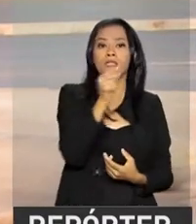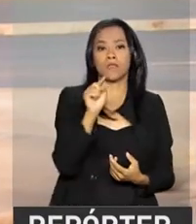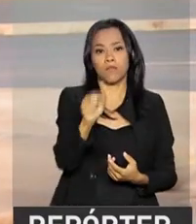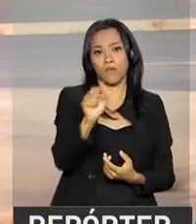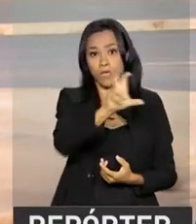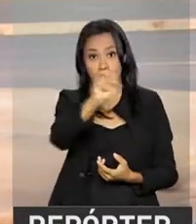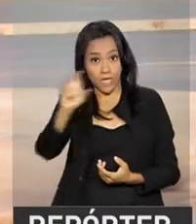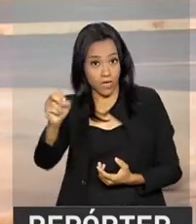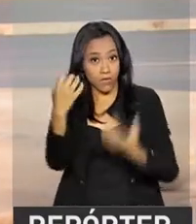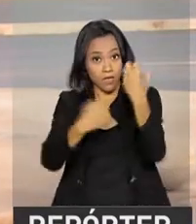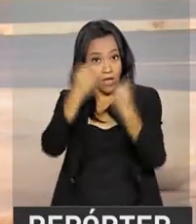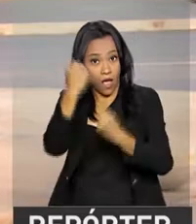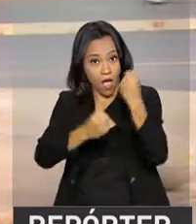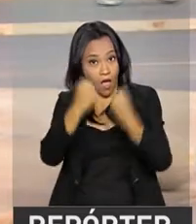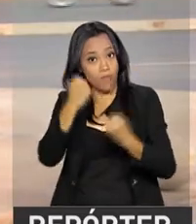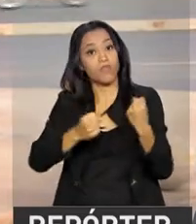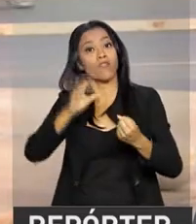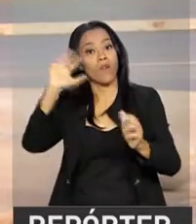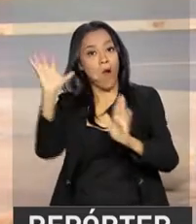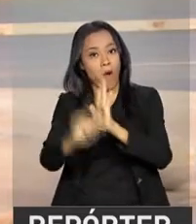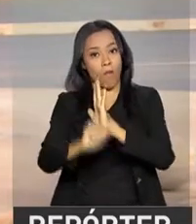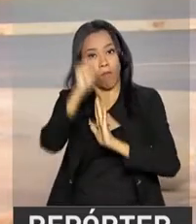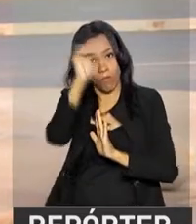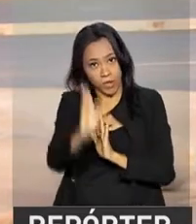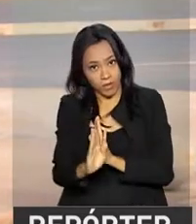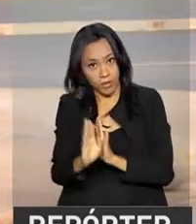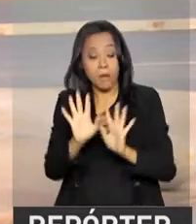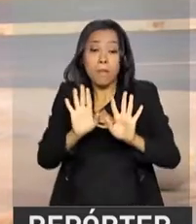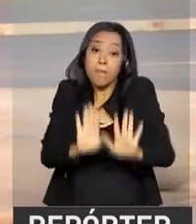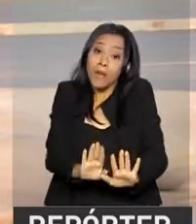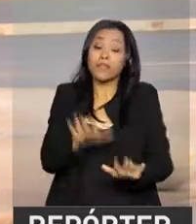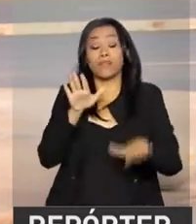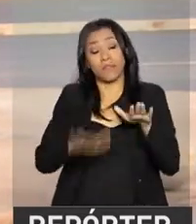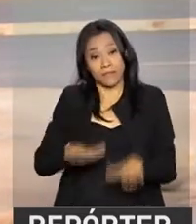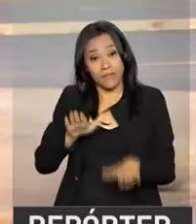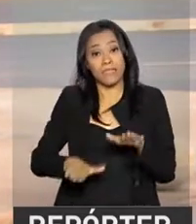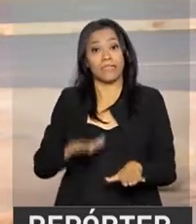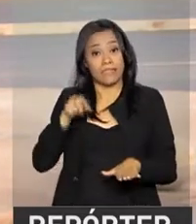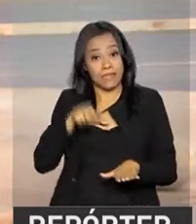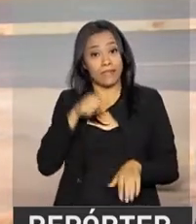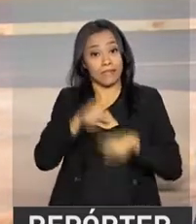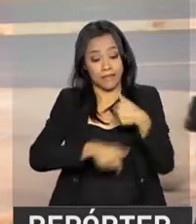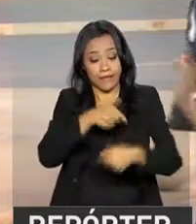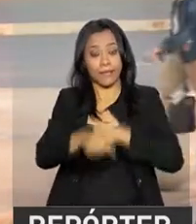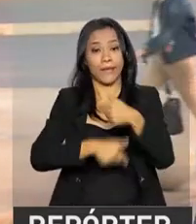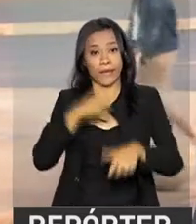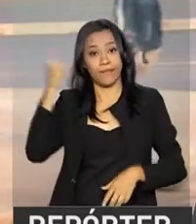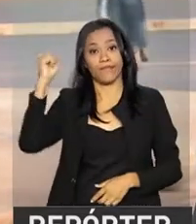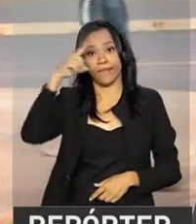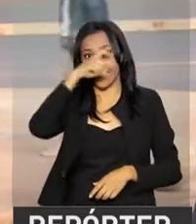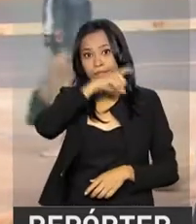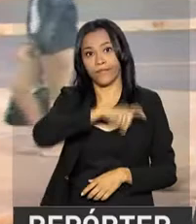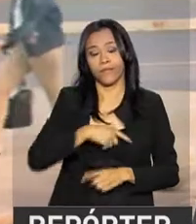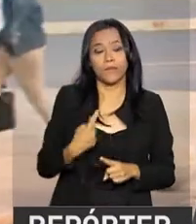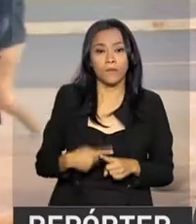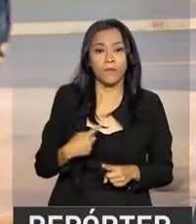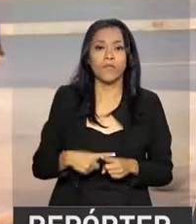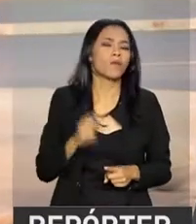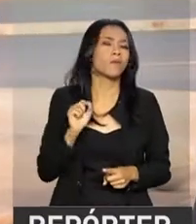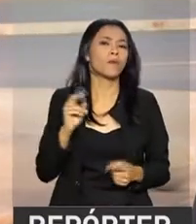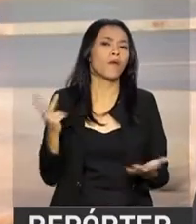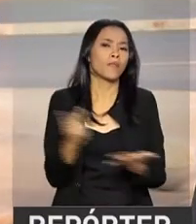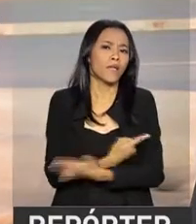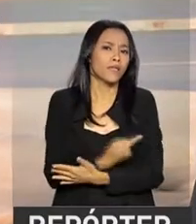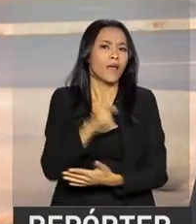roubados e furtados no país mas muitas vezes este trabalho encontra dificuldades uma delas